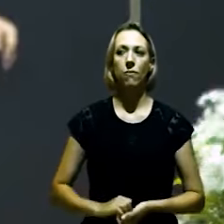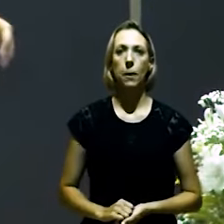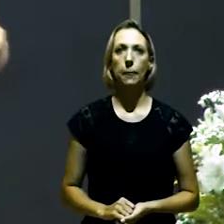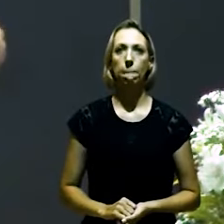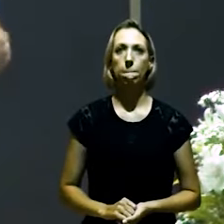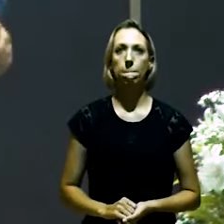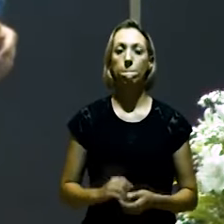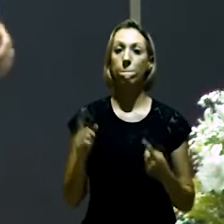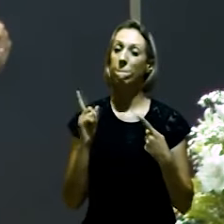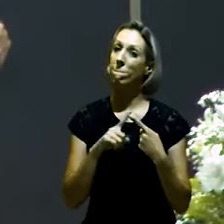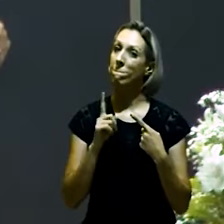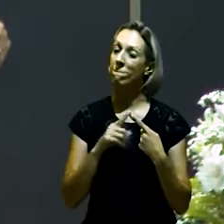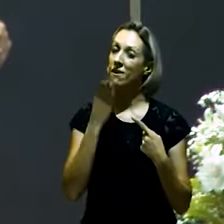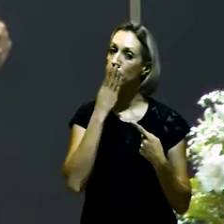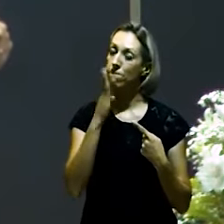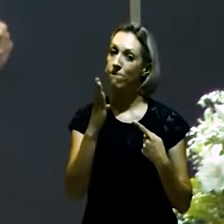Esse é o primeiro apelo que eu te faço.